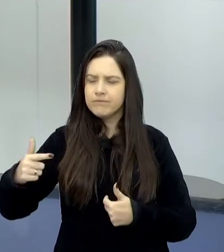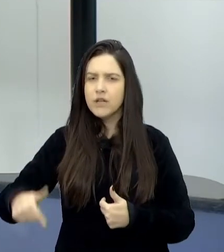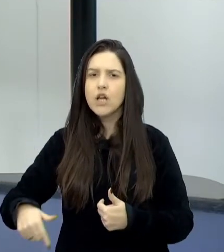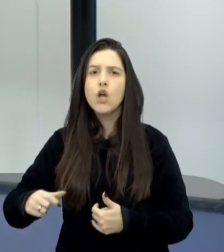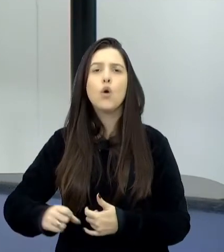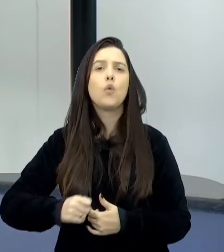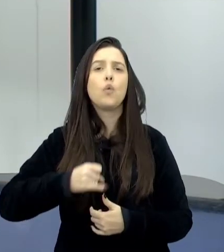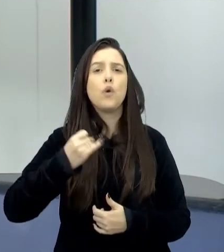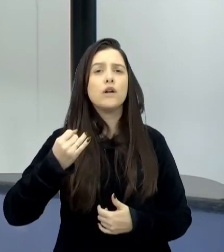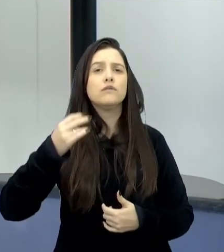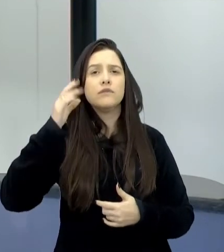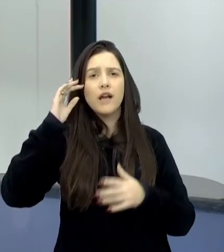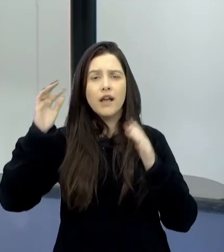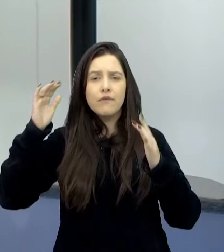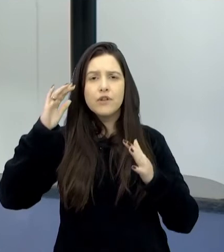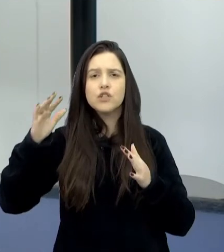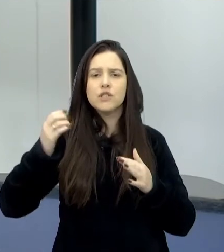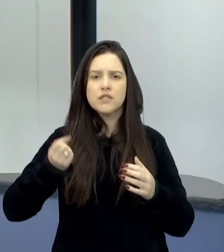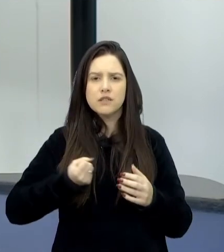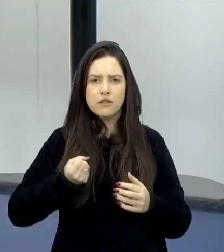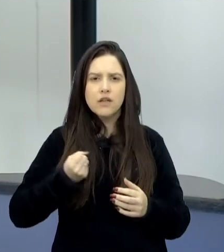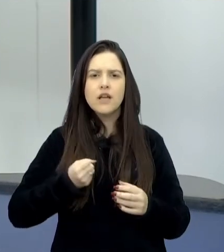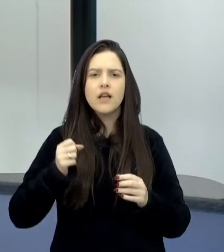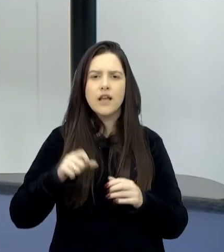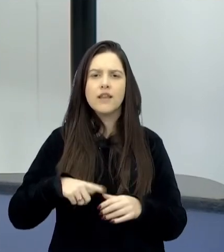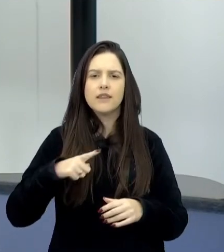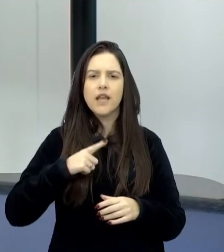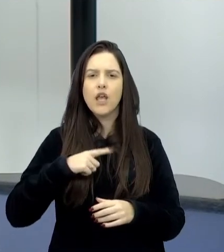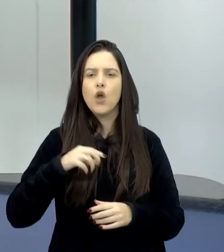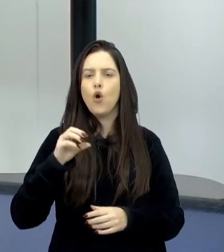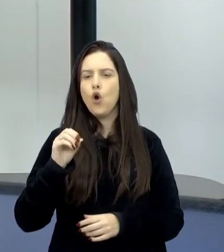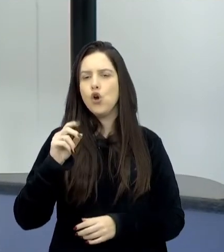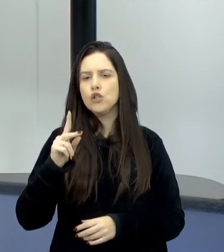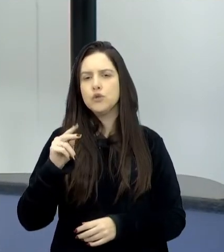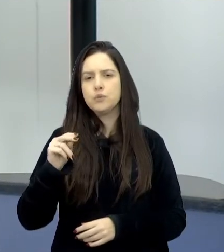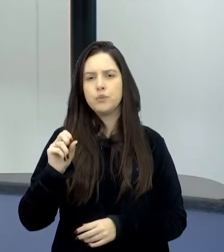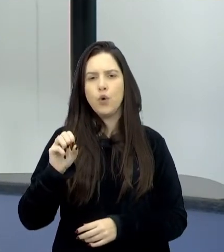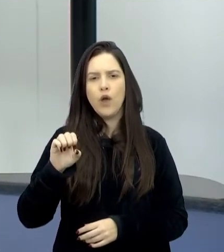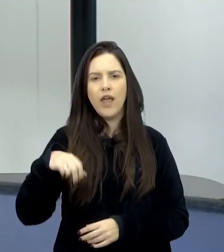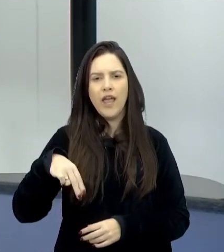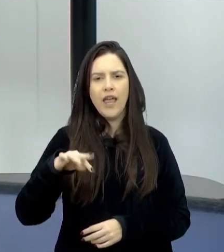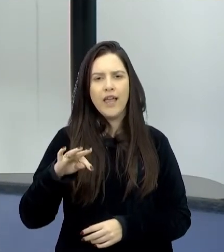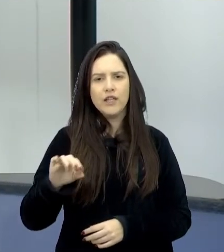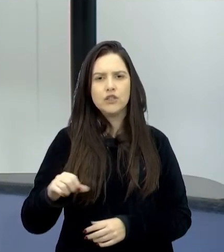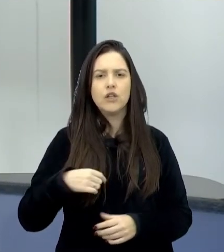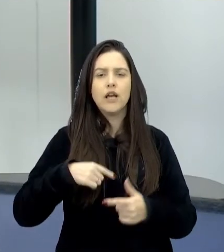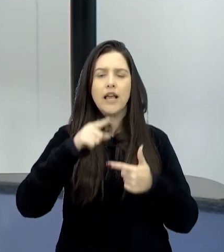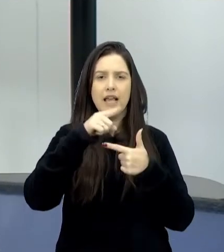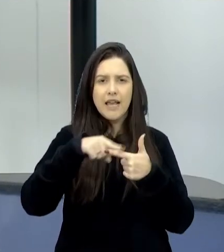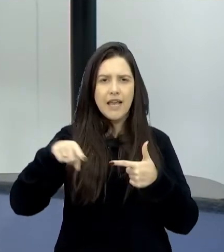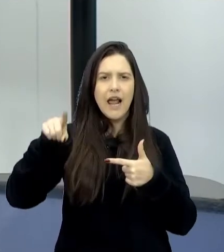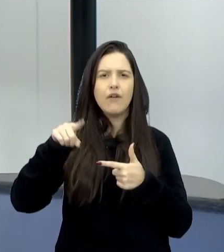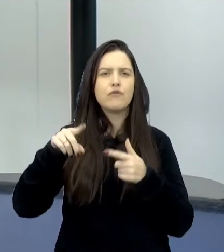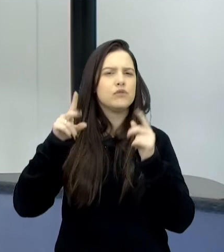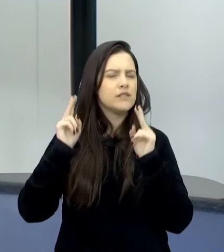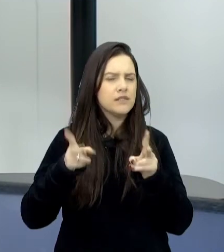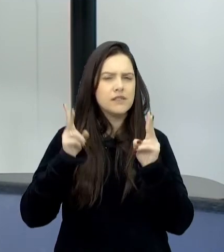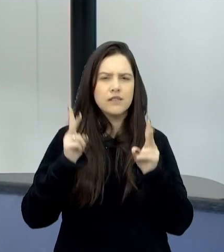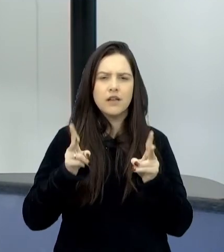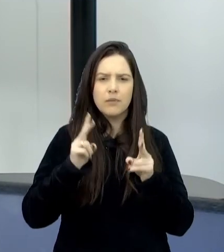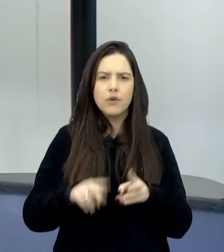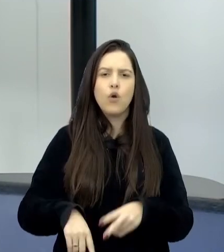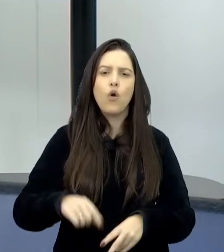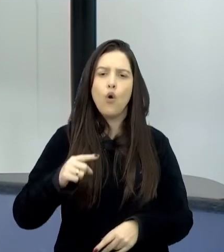vai repetindo esse número, é o expoente, e aí vira uma função exponencial. E o gráfico é sempre uma curva, ou crescendo